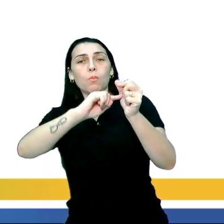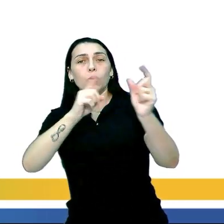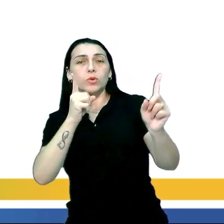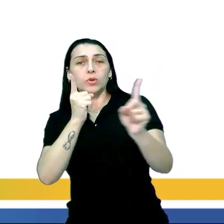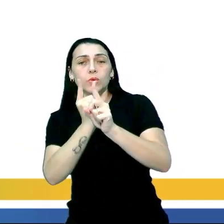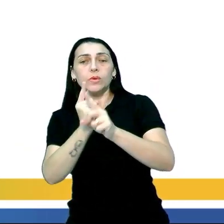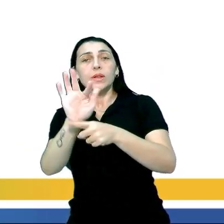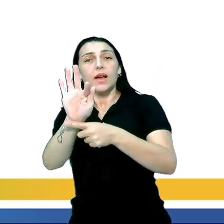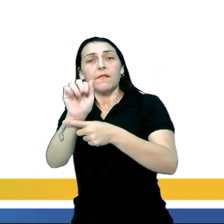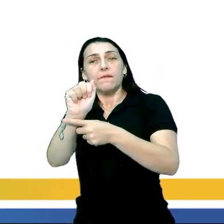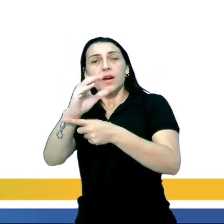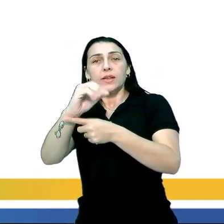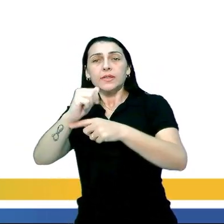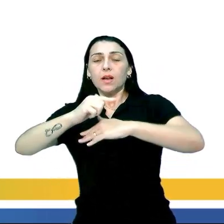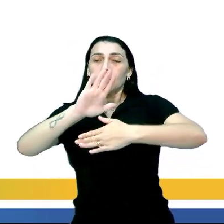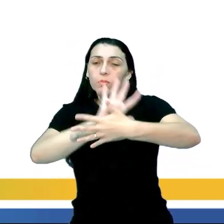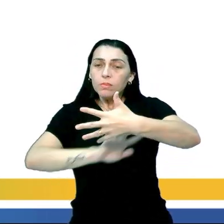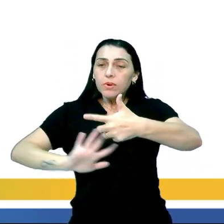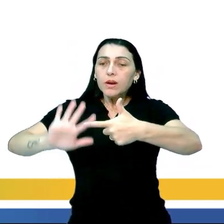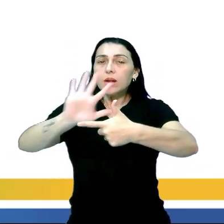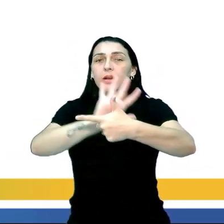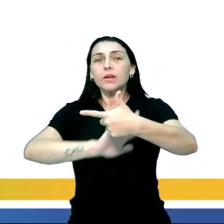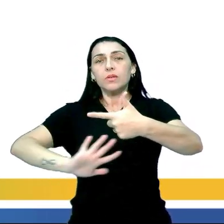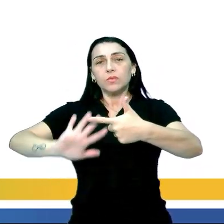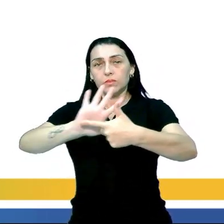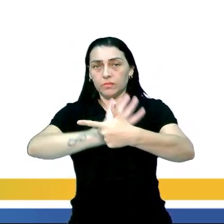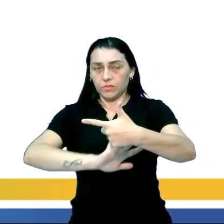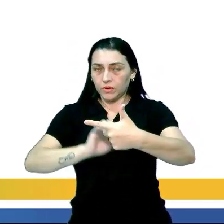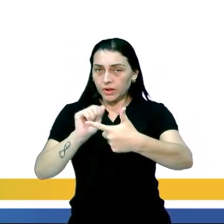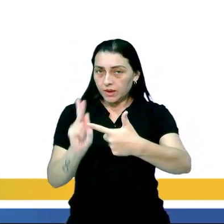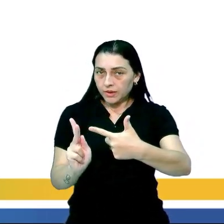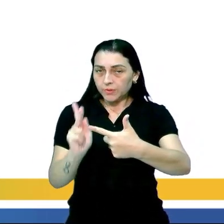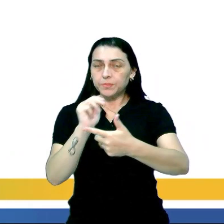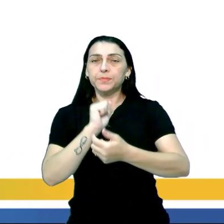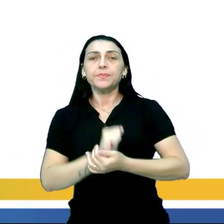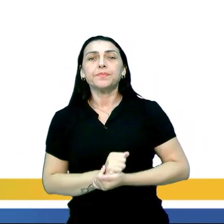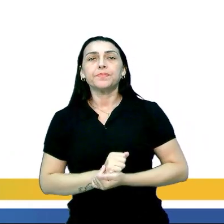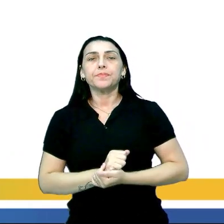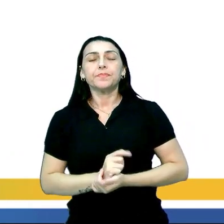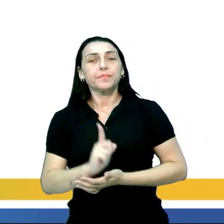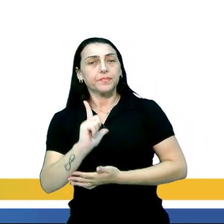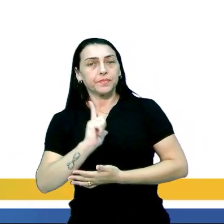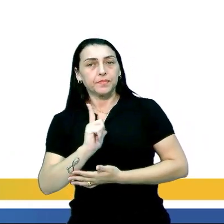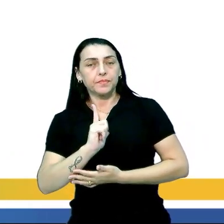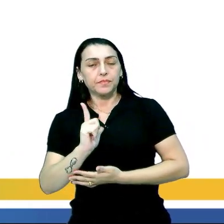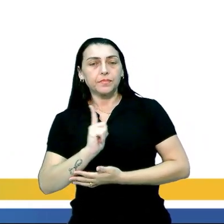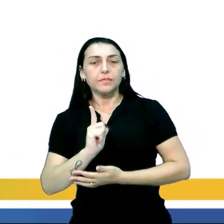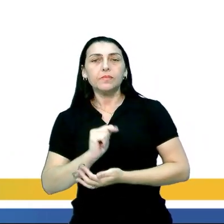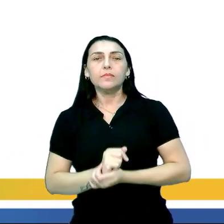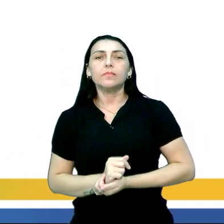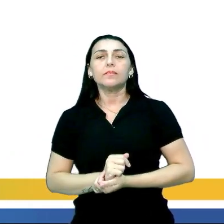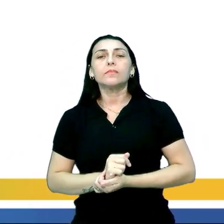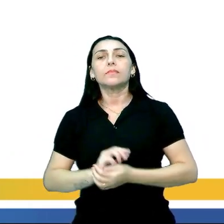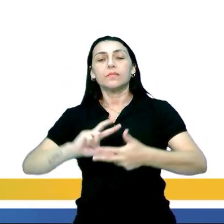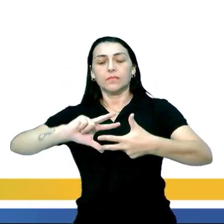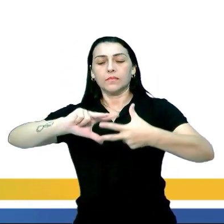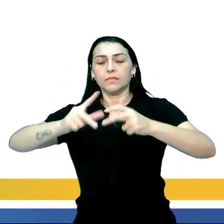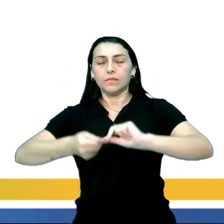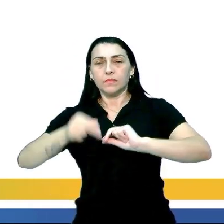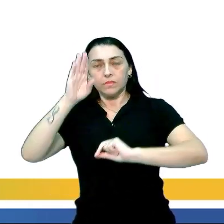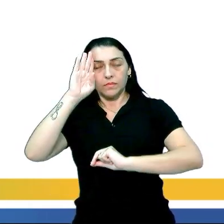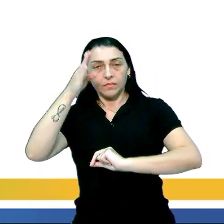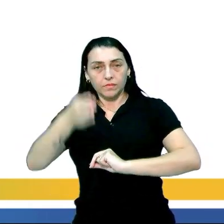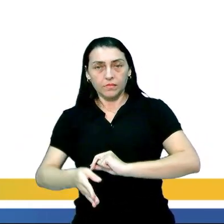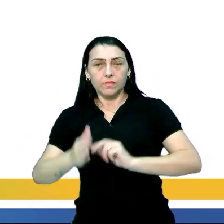a face é o plano dele, ok? Então nós temos aí, nesses poliedros, os